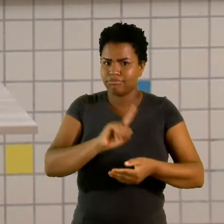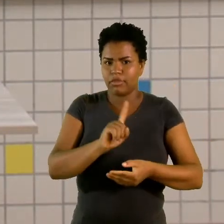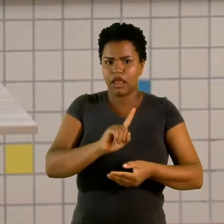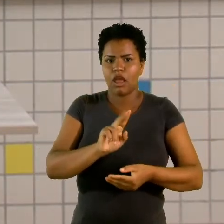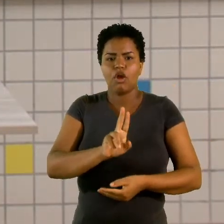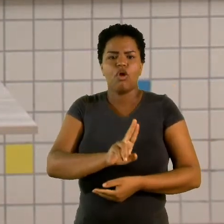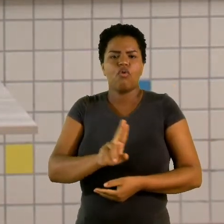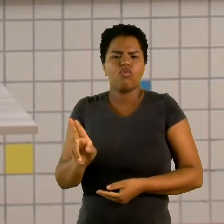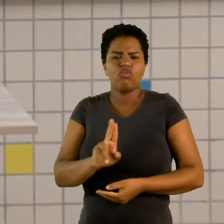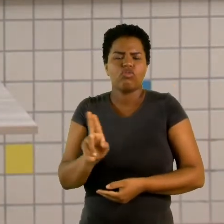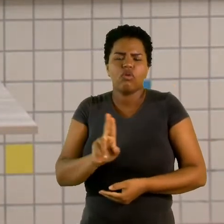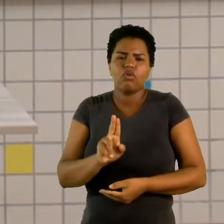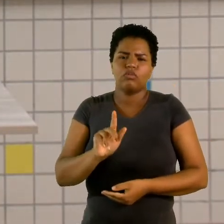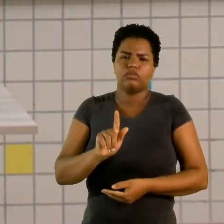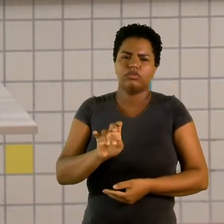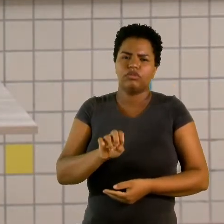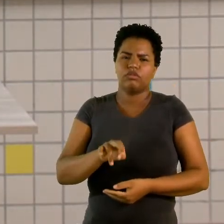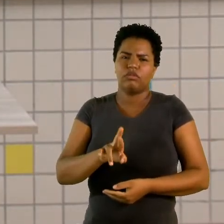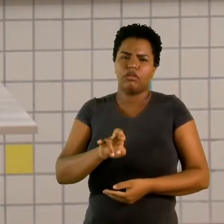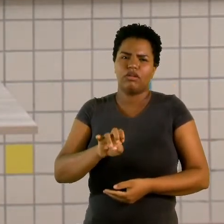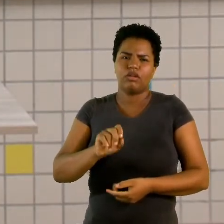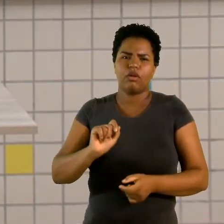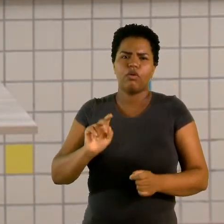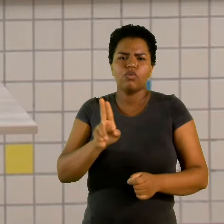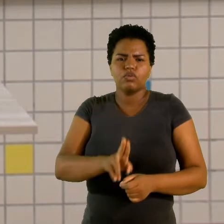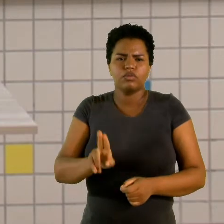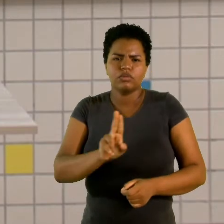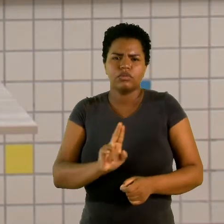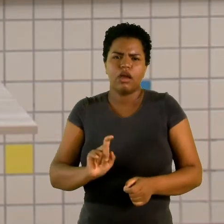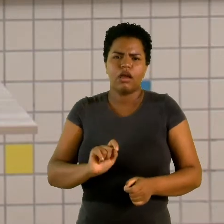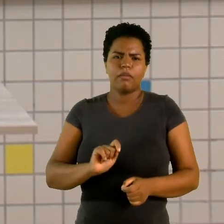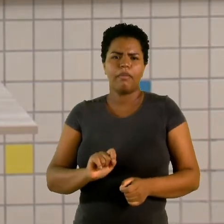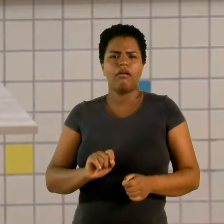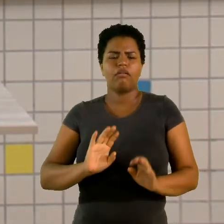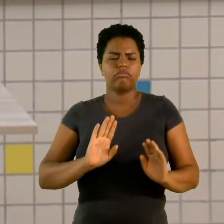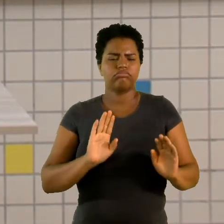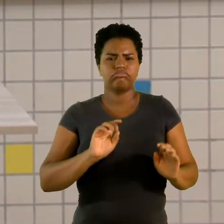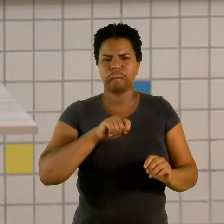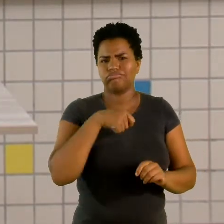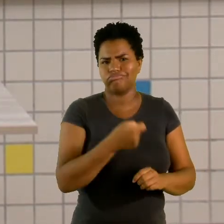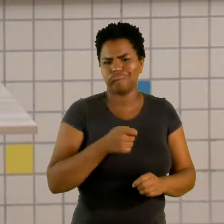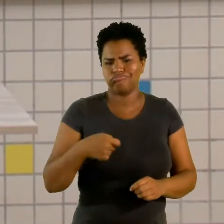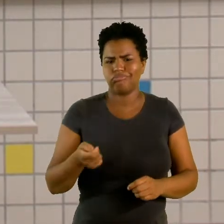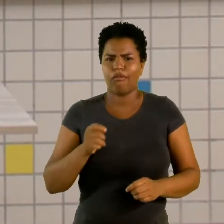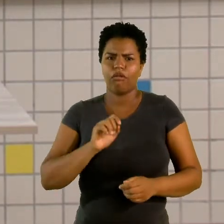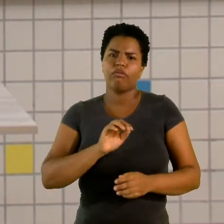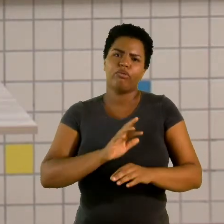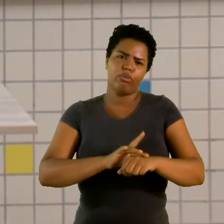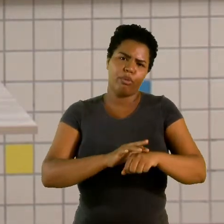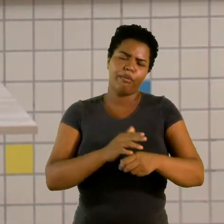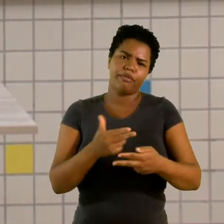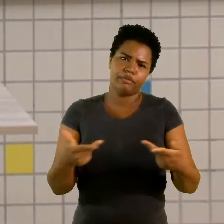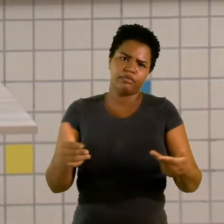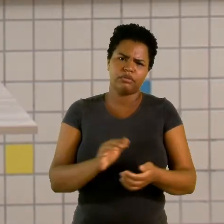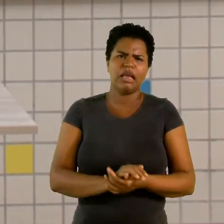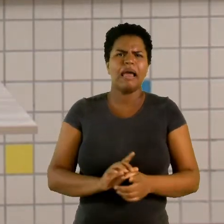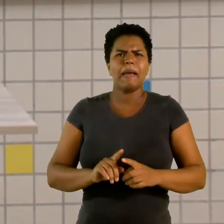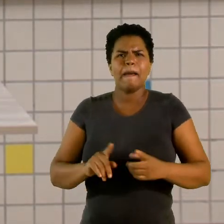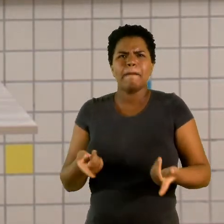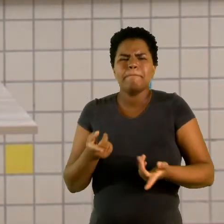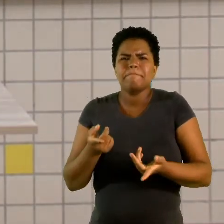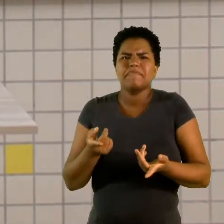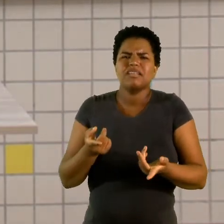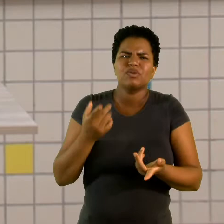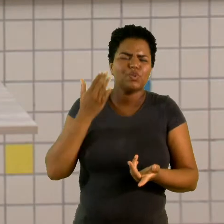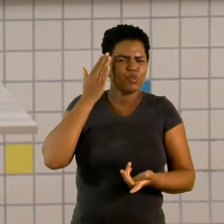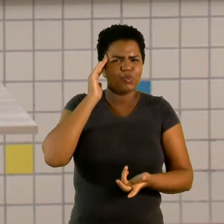genérico usado para denominar várias doenças. Professora, não entendi, mas a senhora está